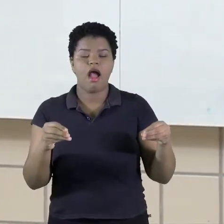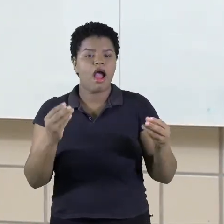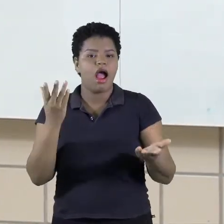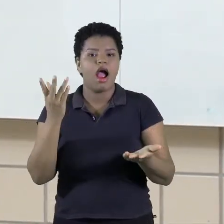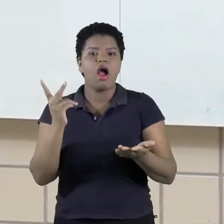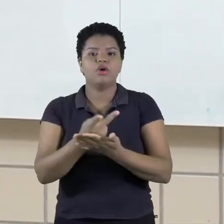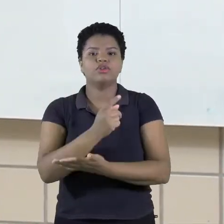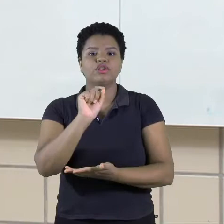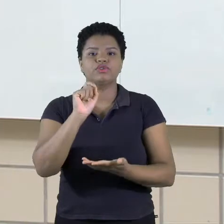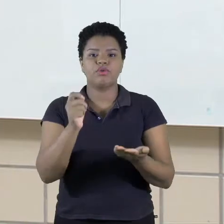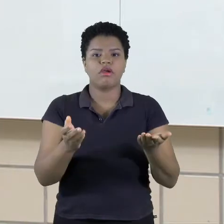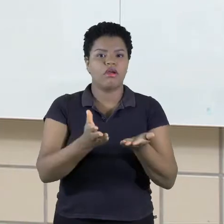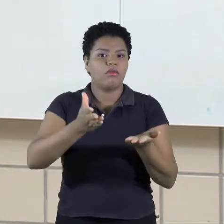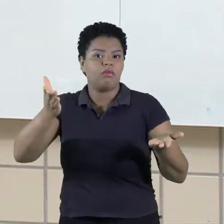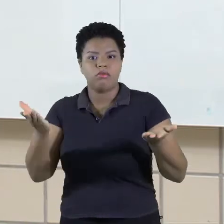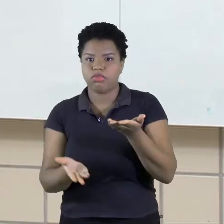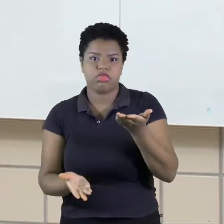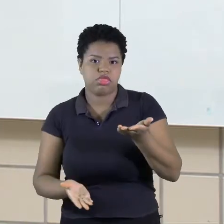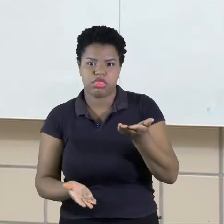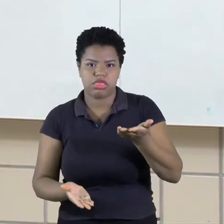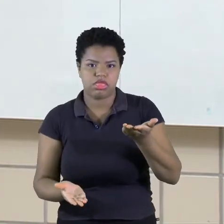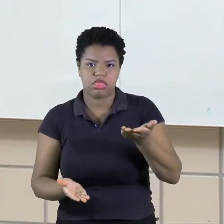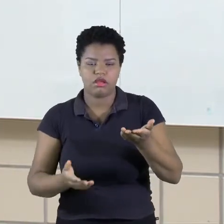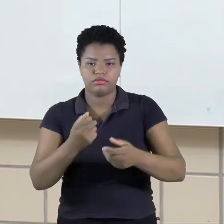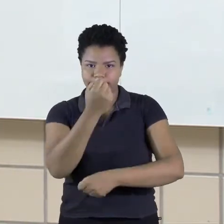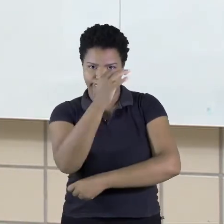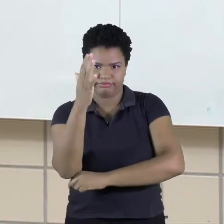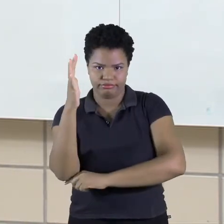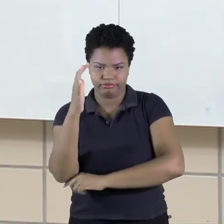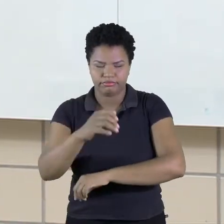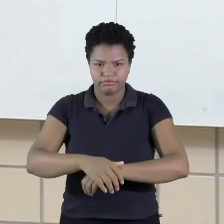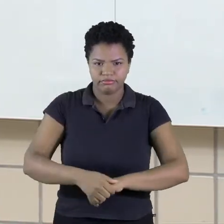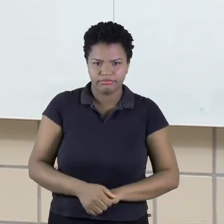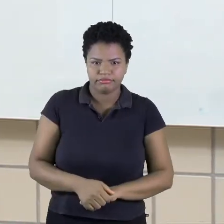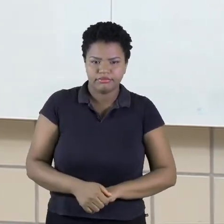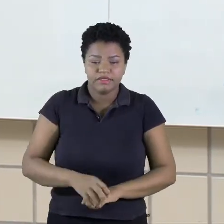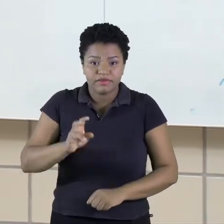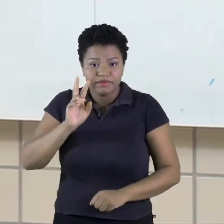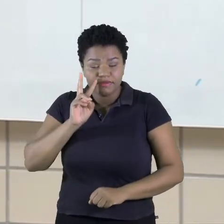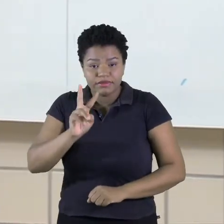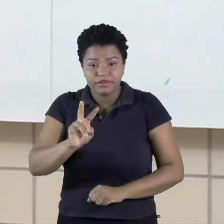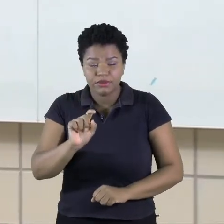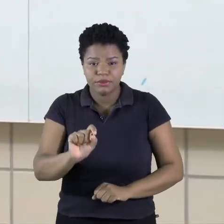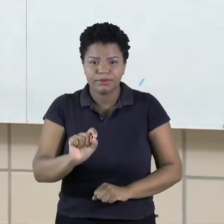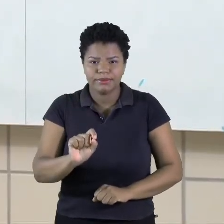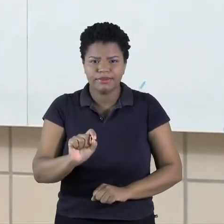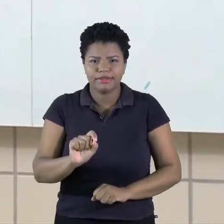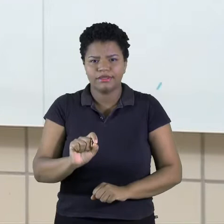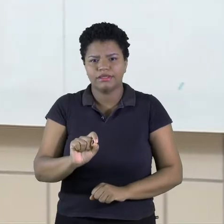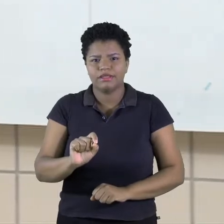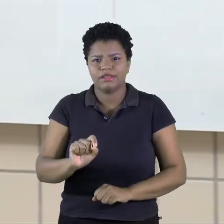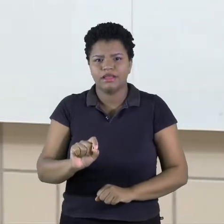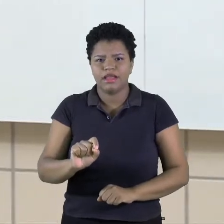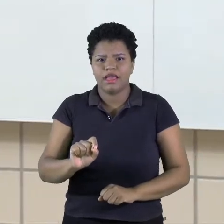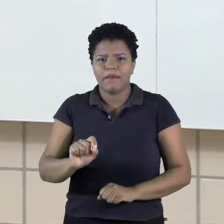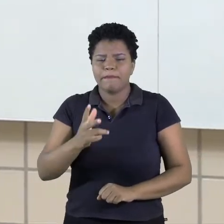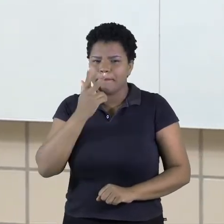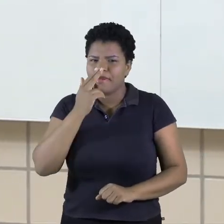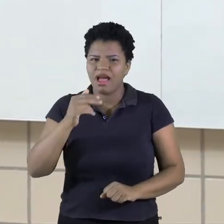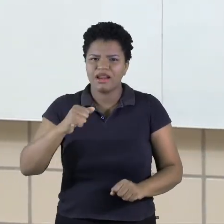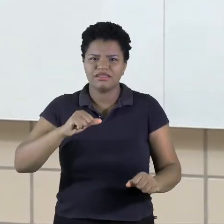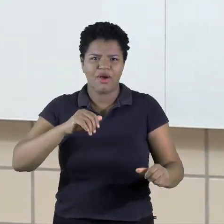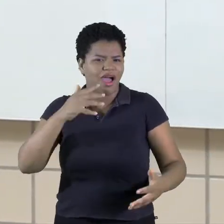desequilíbrio ambiental. Certo? Ali eu mexi em todo o meu ecossistema, todo o meu